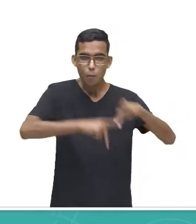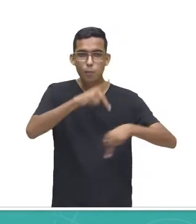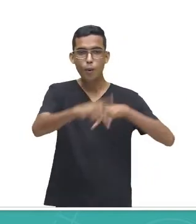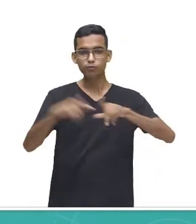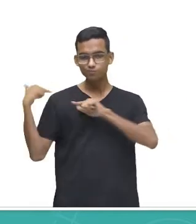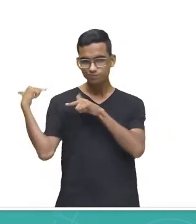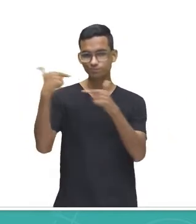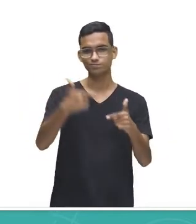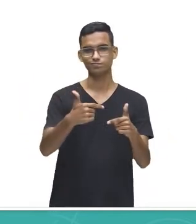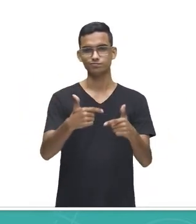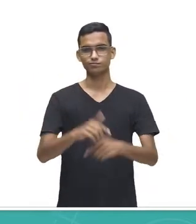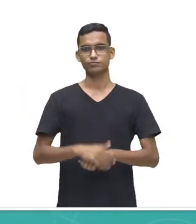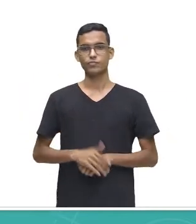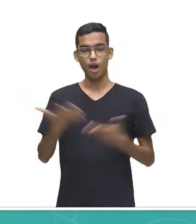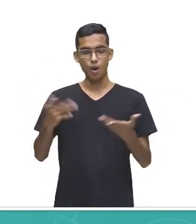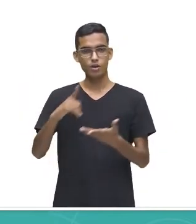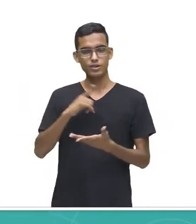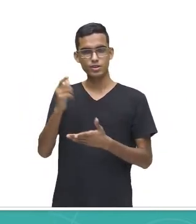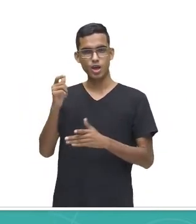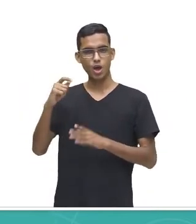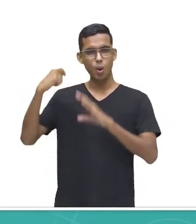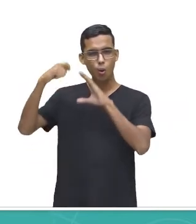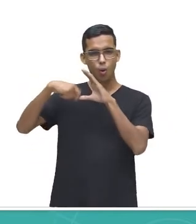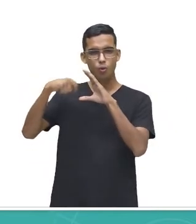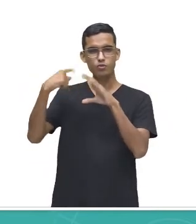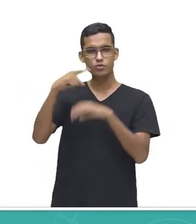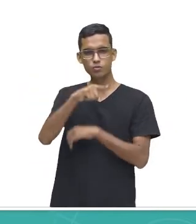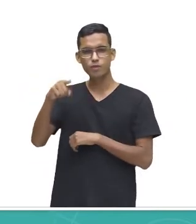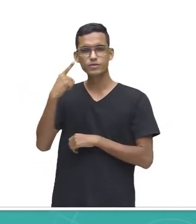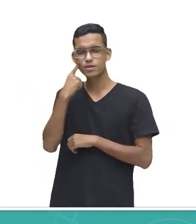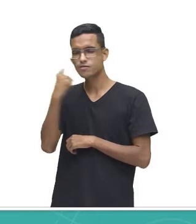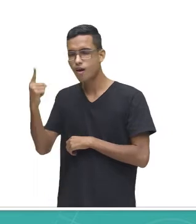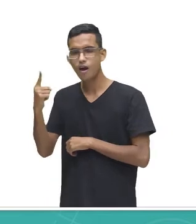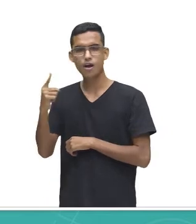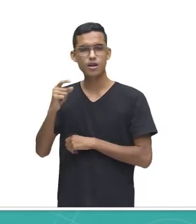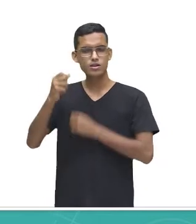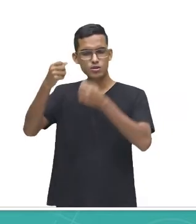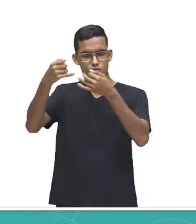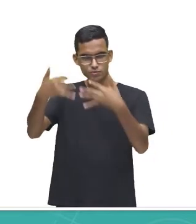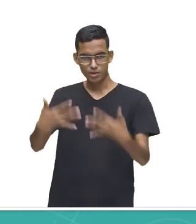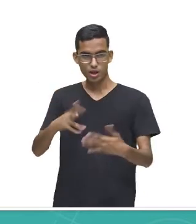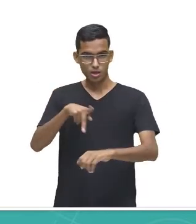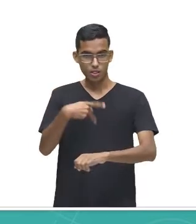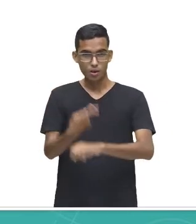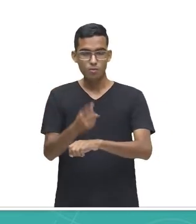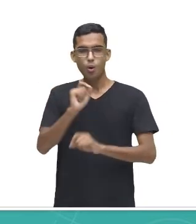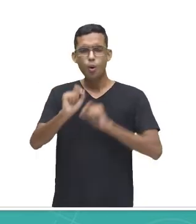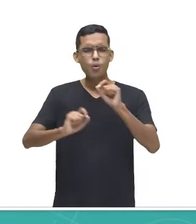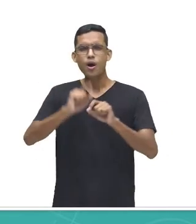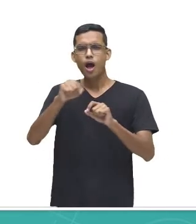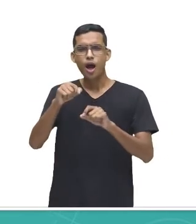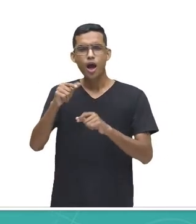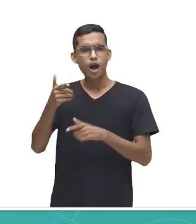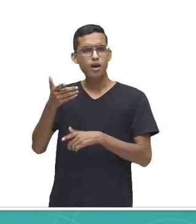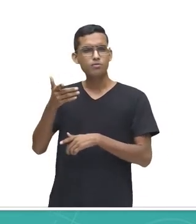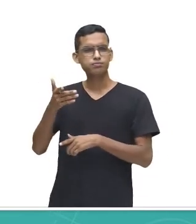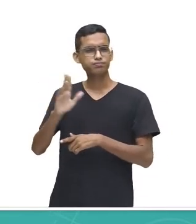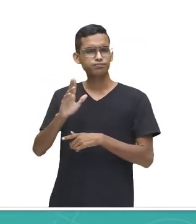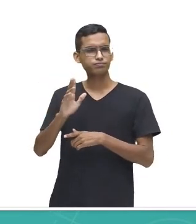aí um vídeo para vocês e eu vou tentar explicar para vocês no que consiste esse vídeo.